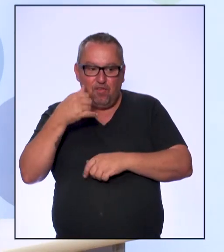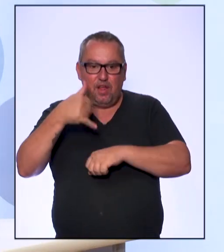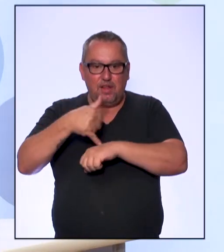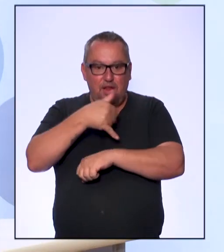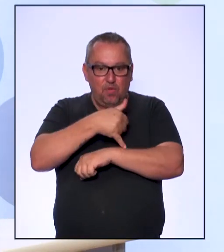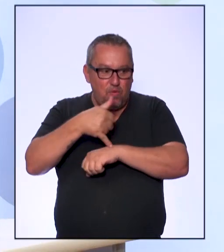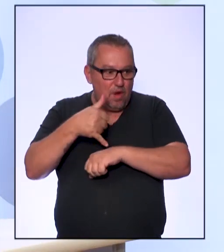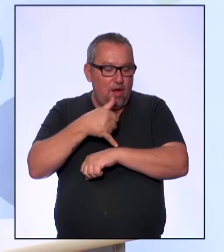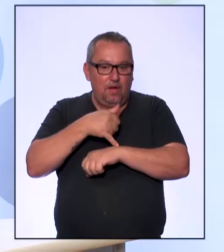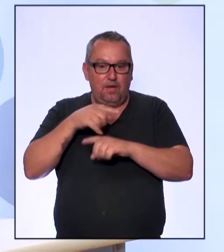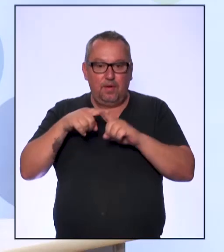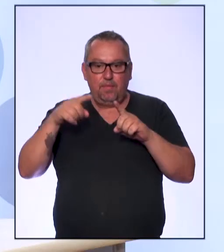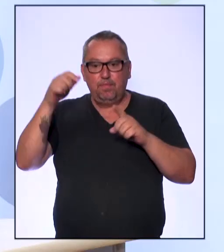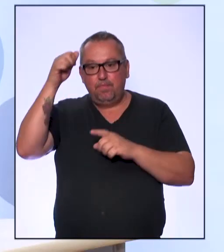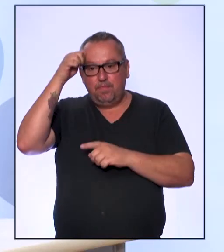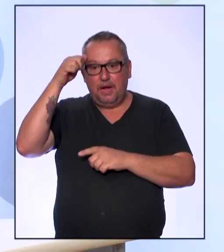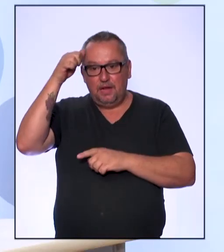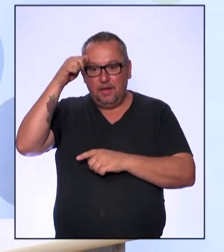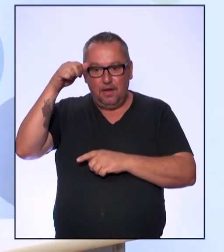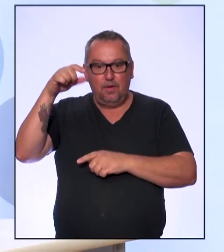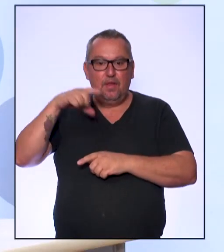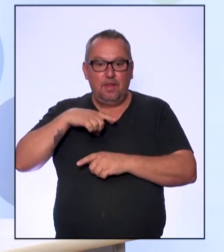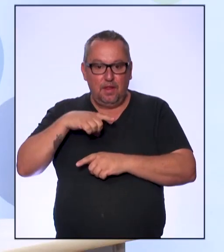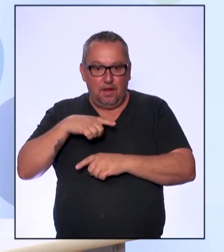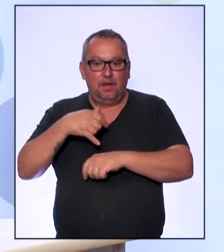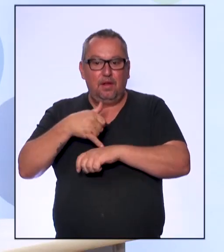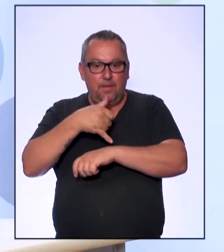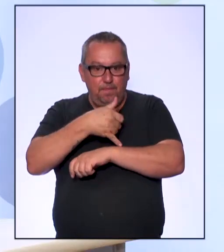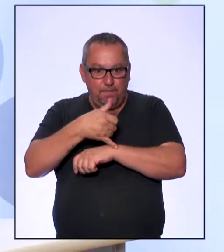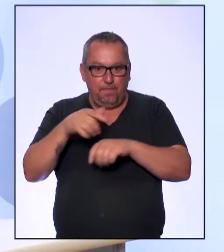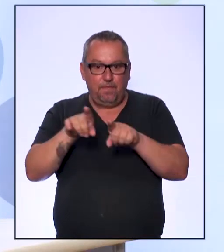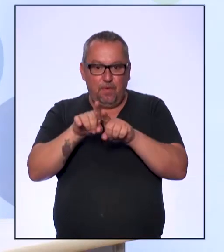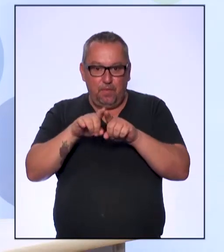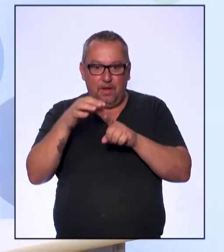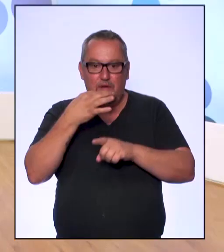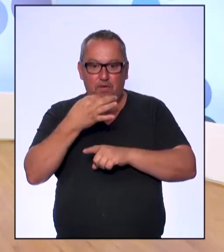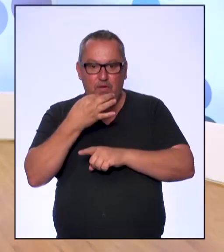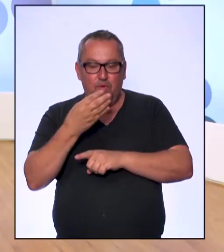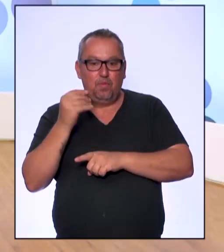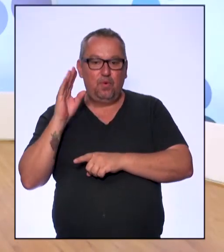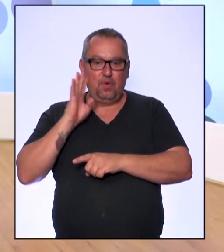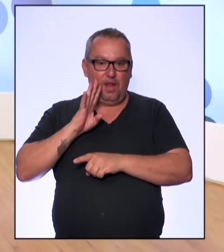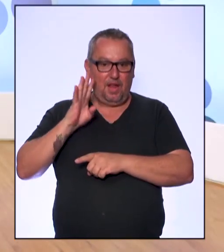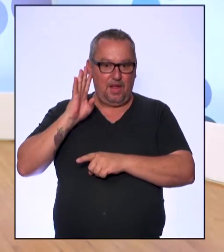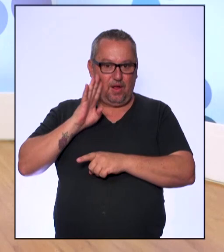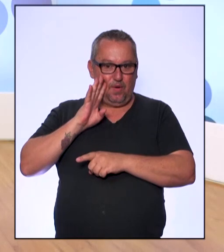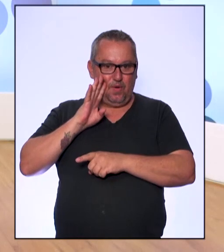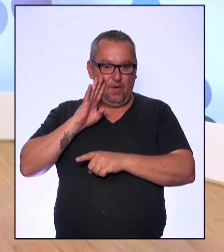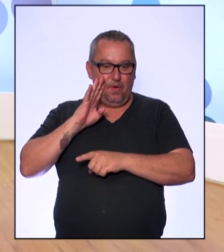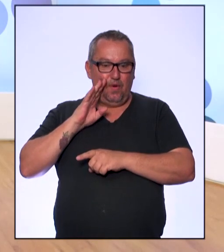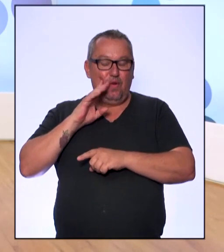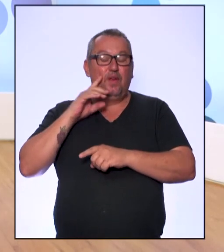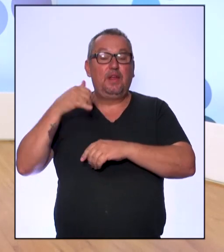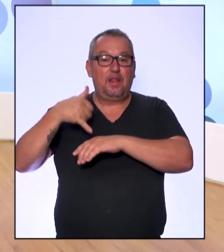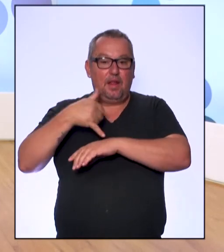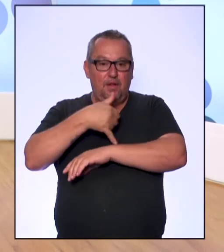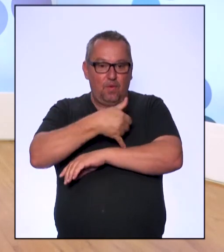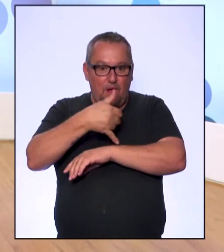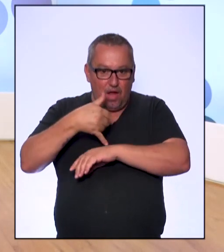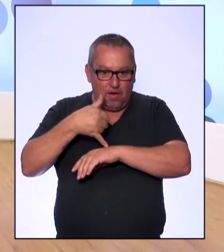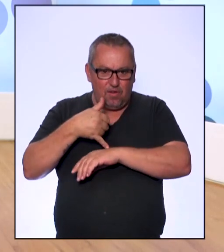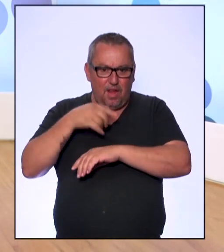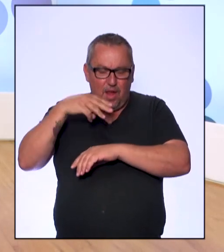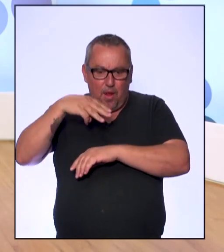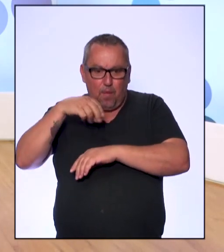seja uma mutilação. E teve uma aqui que nós achamos muito interessante, que ela respondeu o seguinte: se a tatuagem for um exemplo de